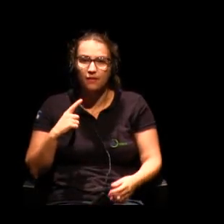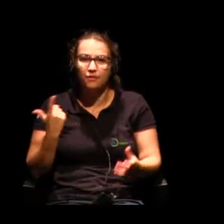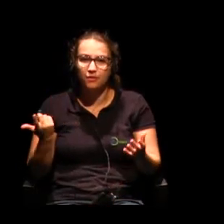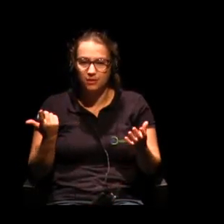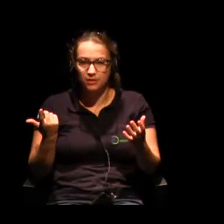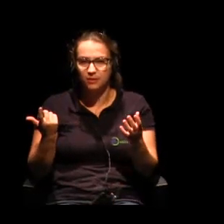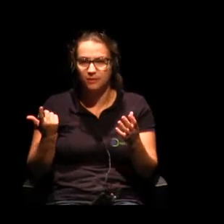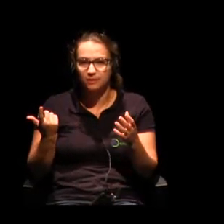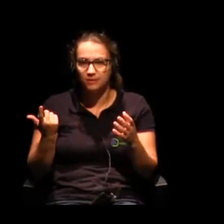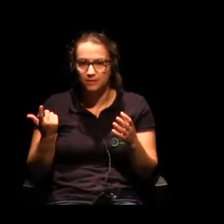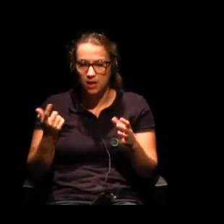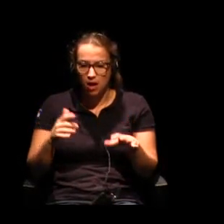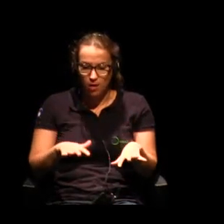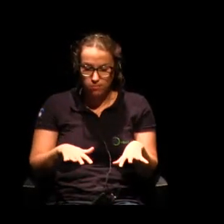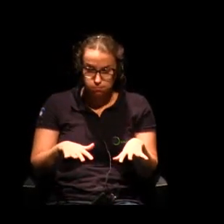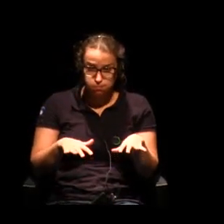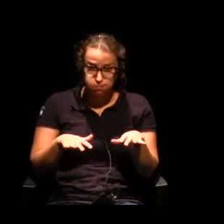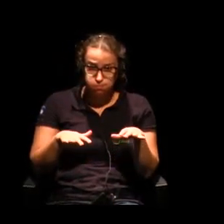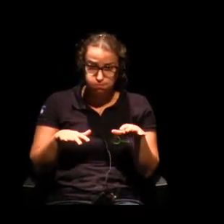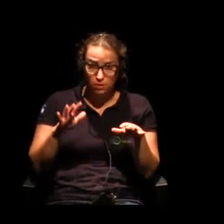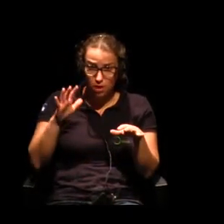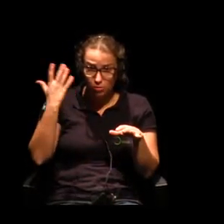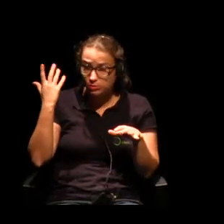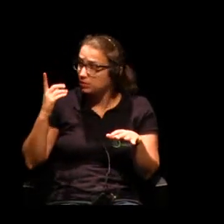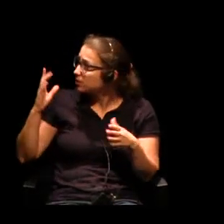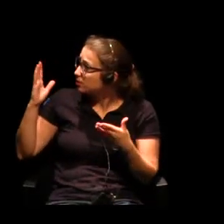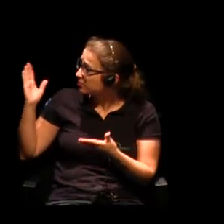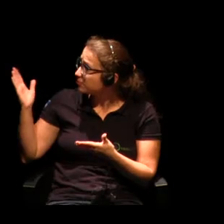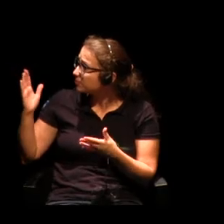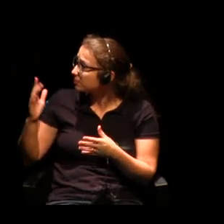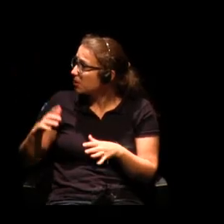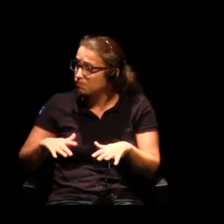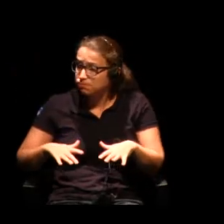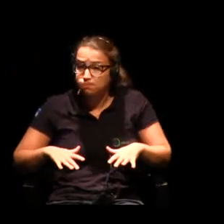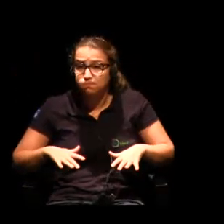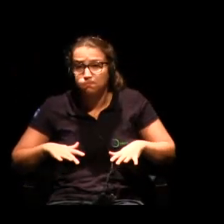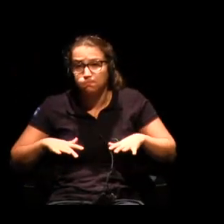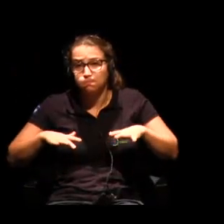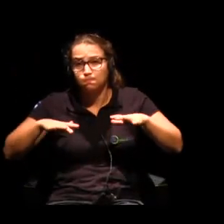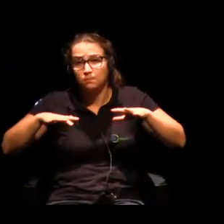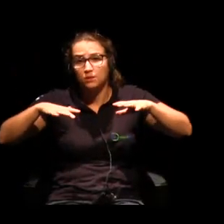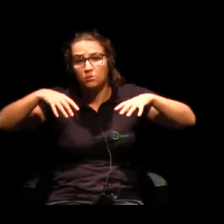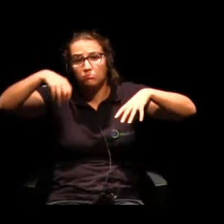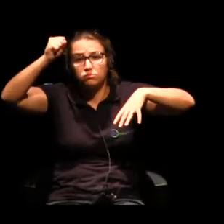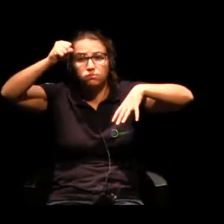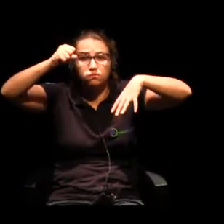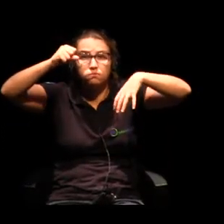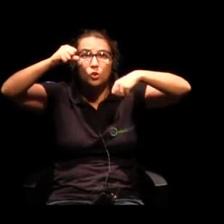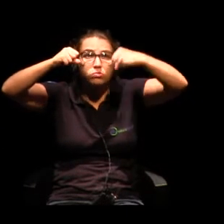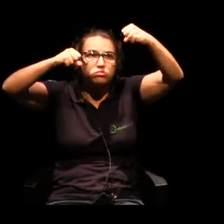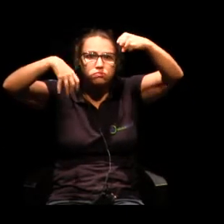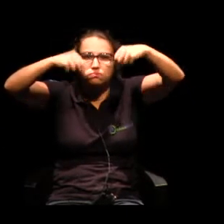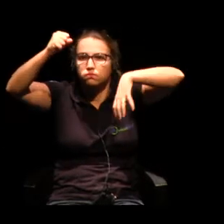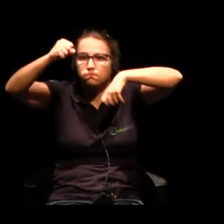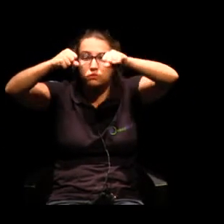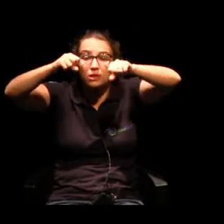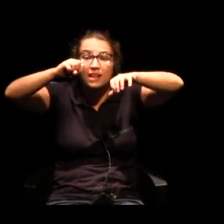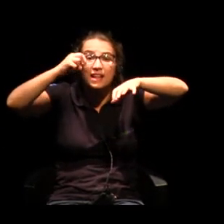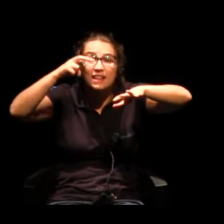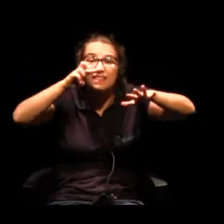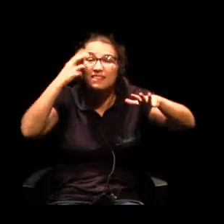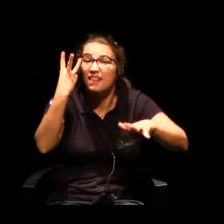aconteceu. E basicamente Sandy inundou praticamente tudo e apagou